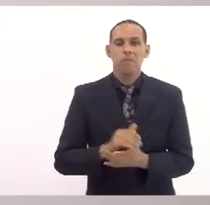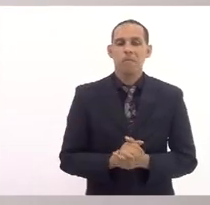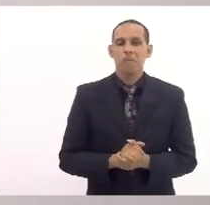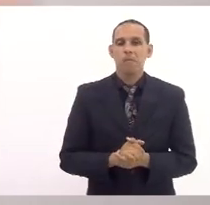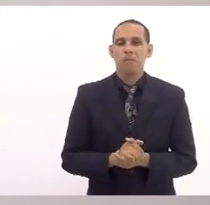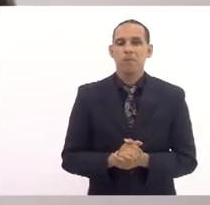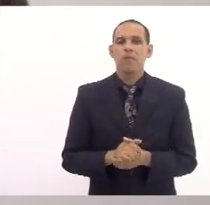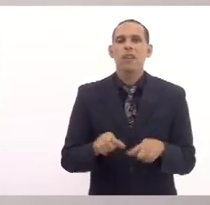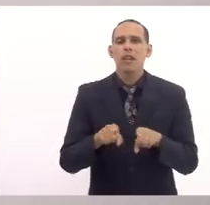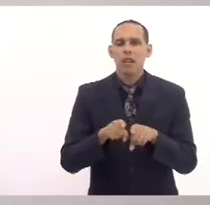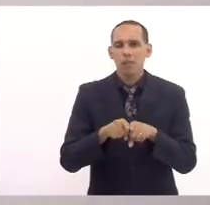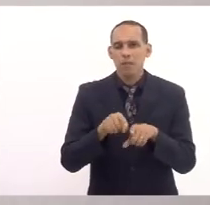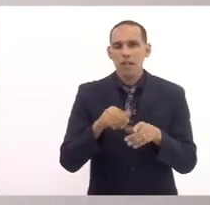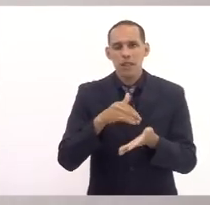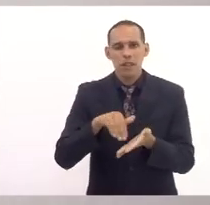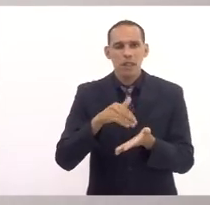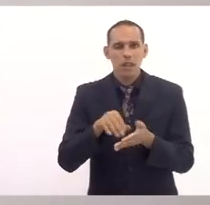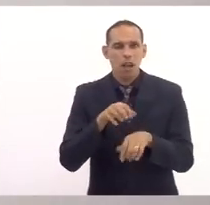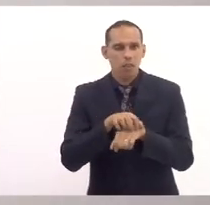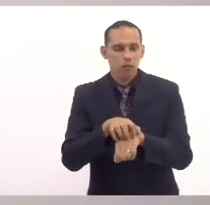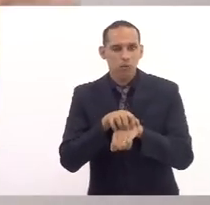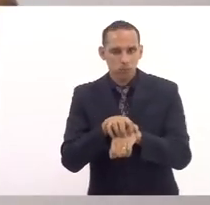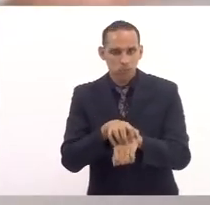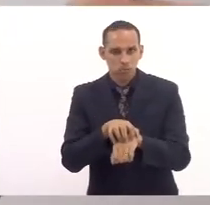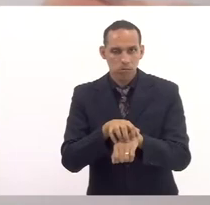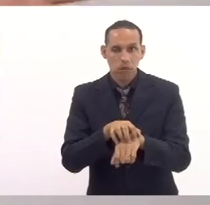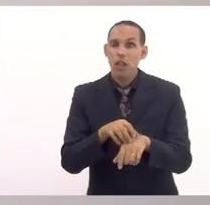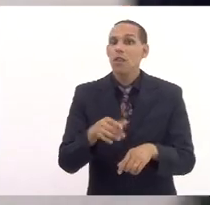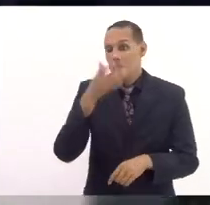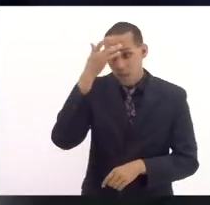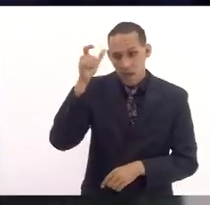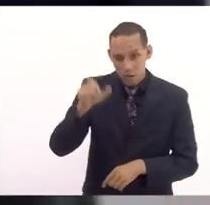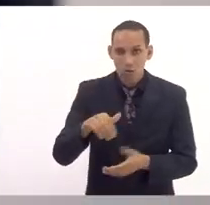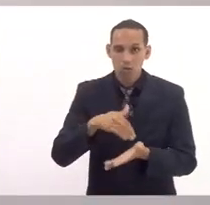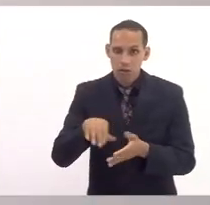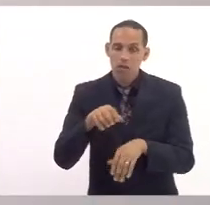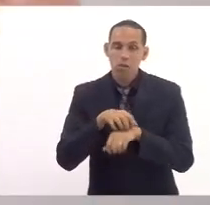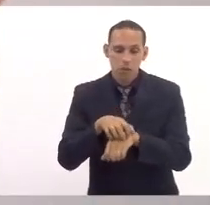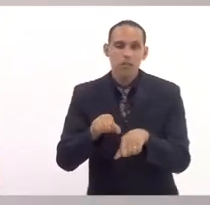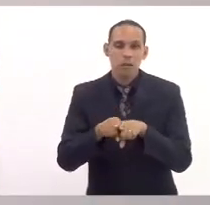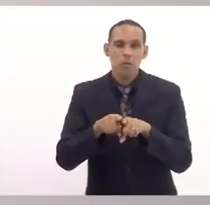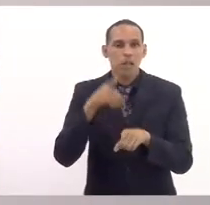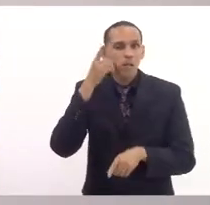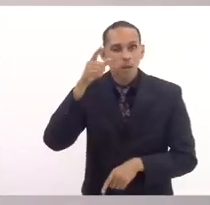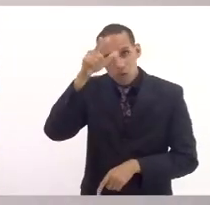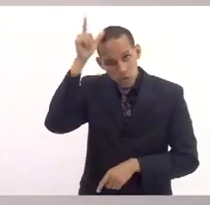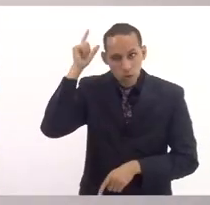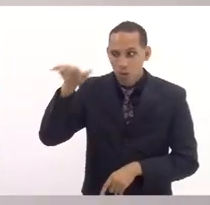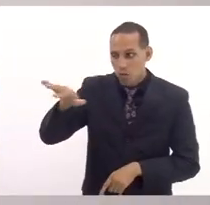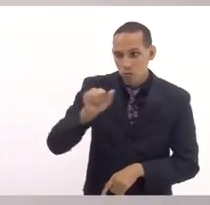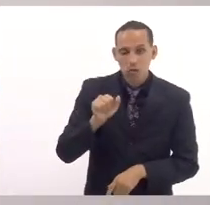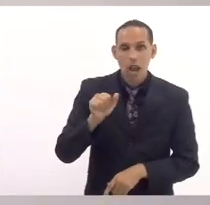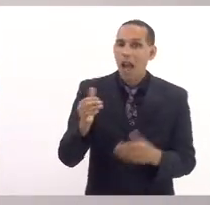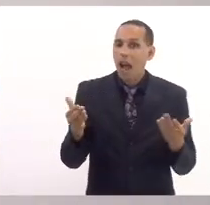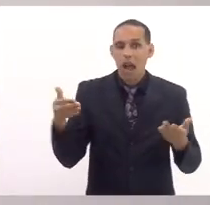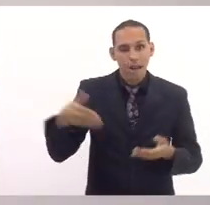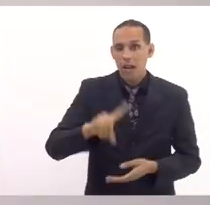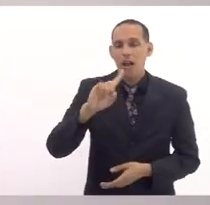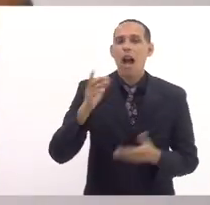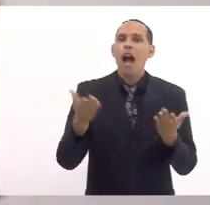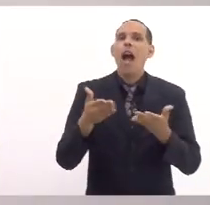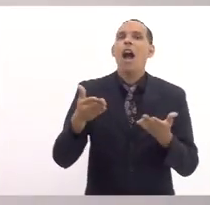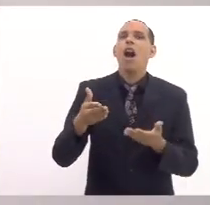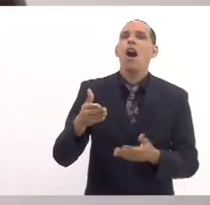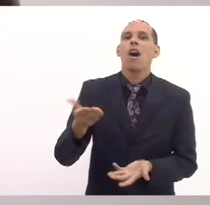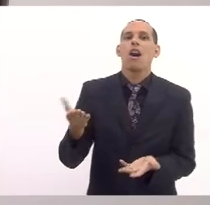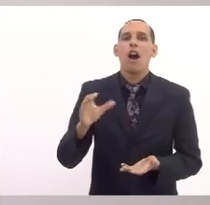de Transporte, e o próprio Secretário de Transporte, porque, como o deputado Luiz Paulo falou, é verdade, foi convidado, agora vai ser convocado. Foi convocado,